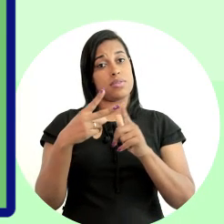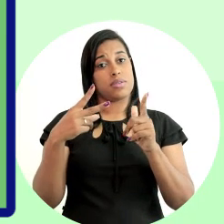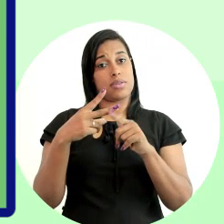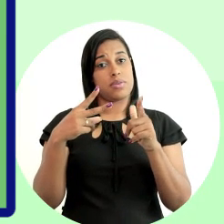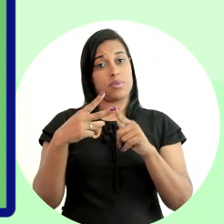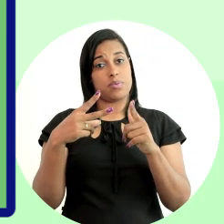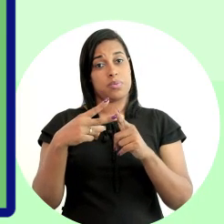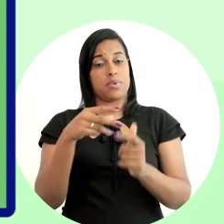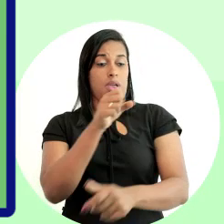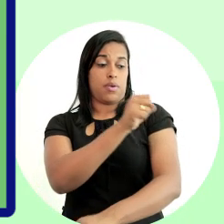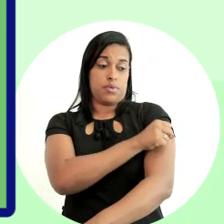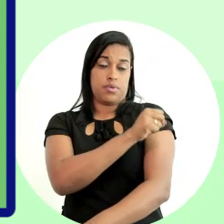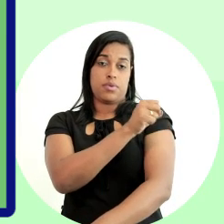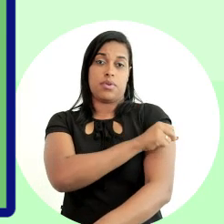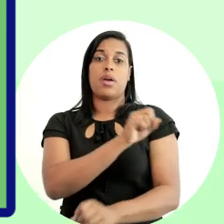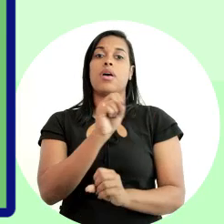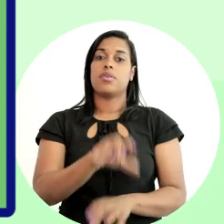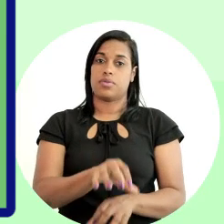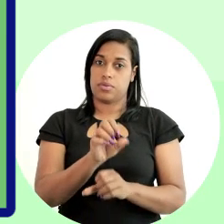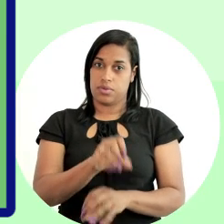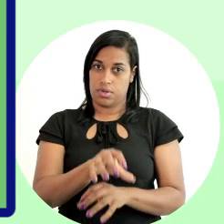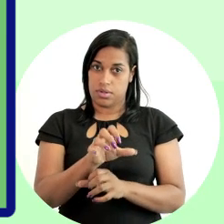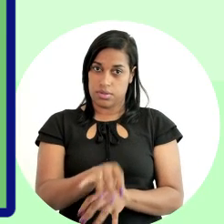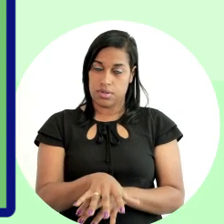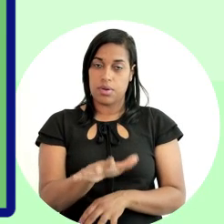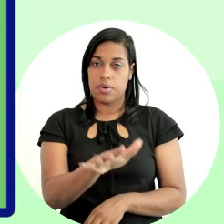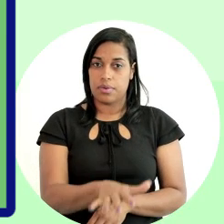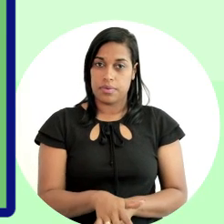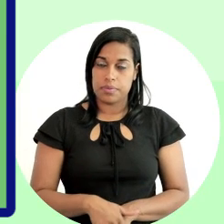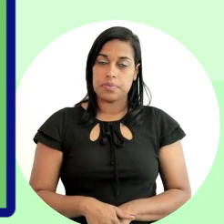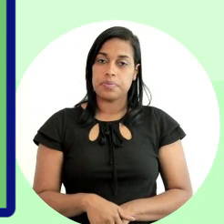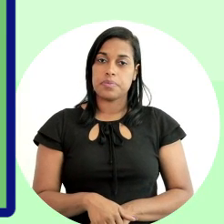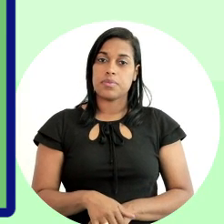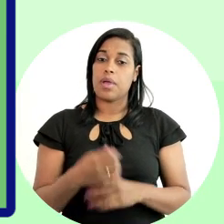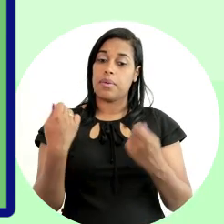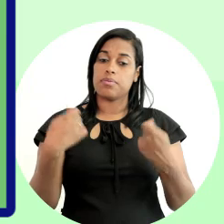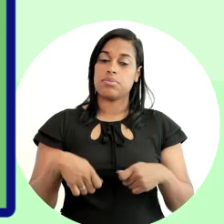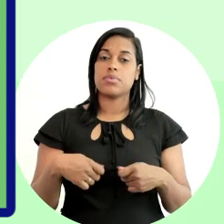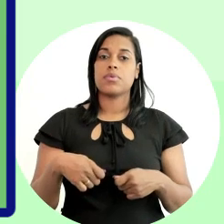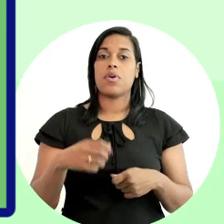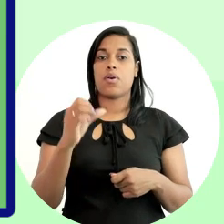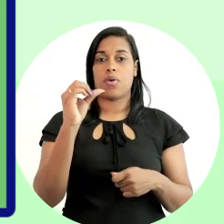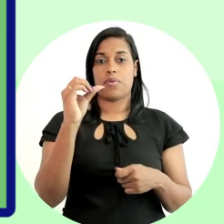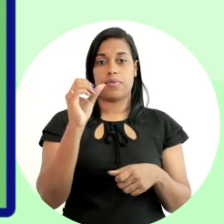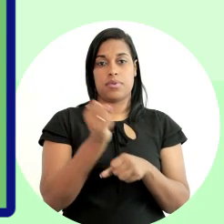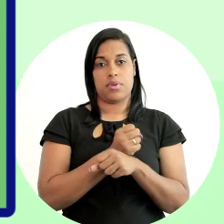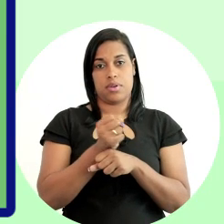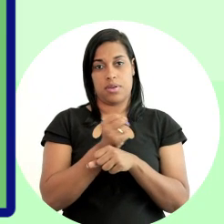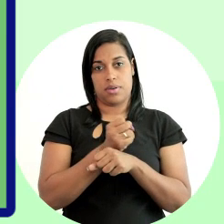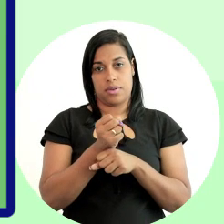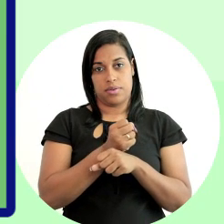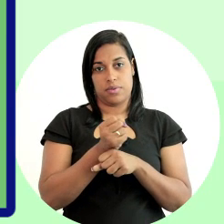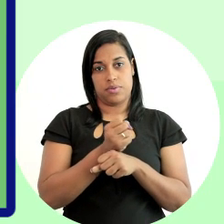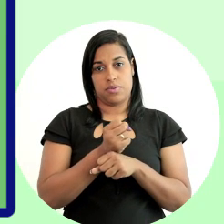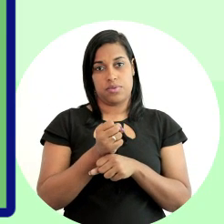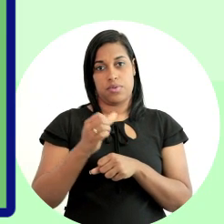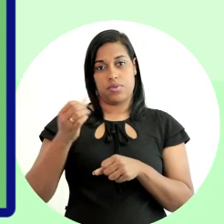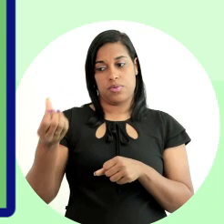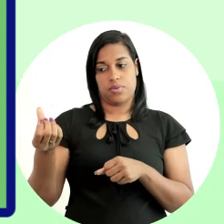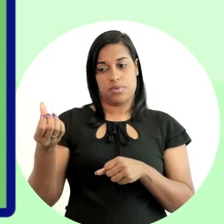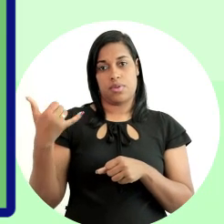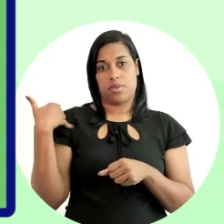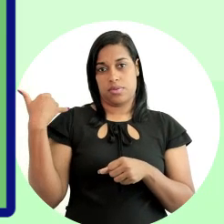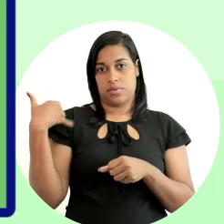segunda etapa, a educação, o ensino fundamental, ela deve durar 9 anos, que vai